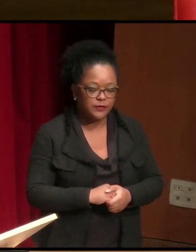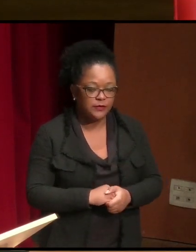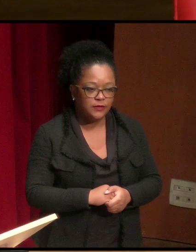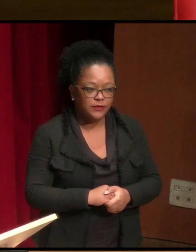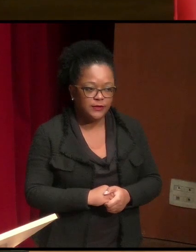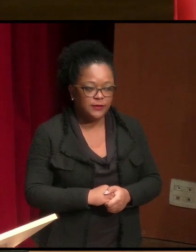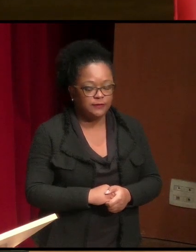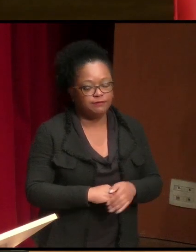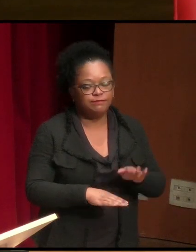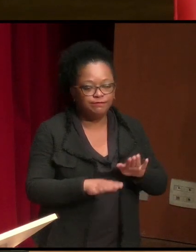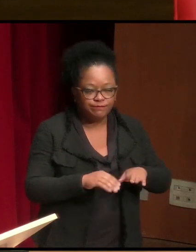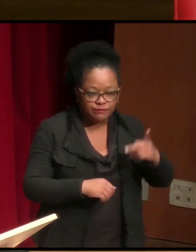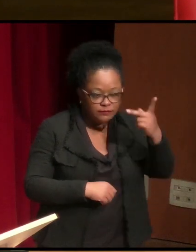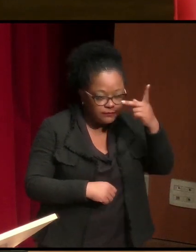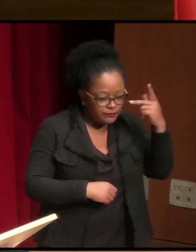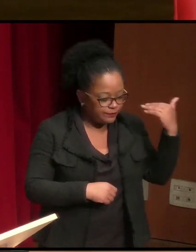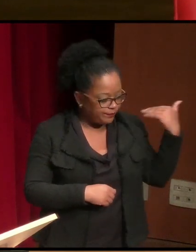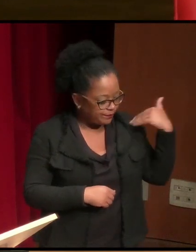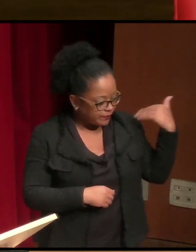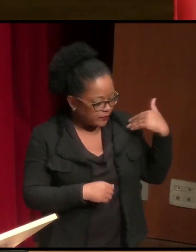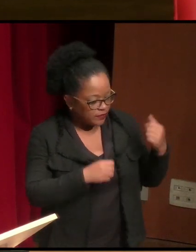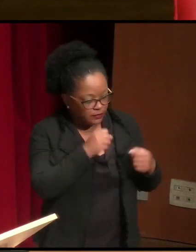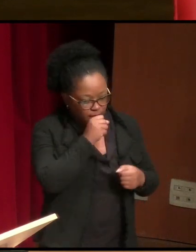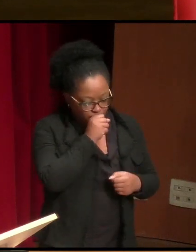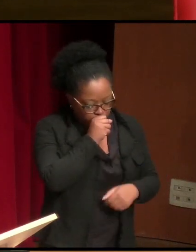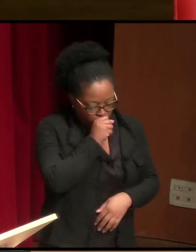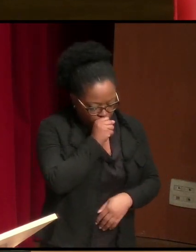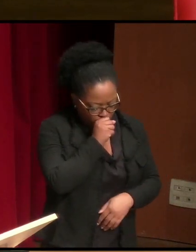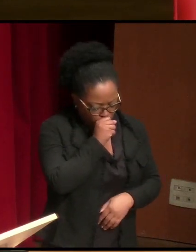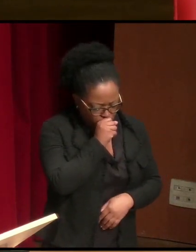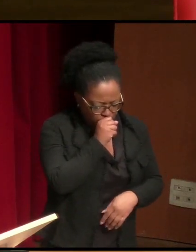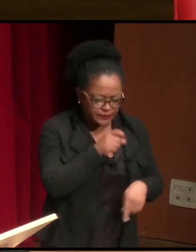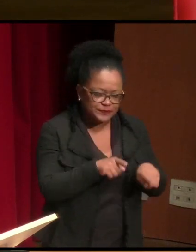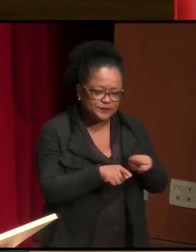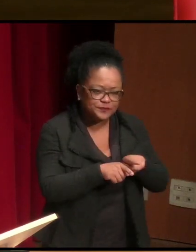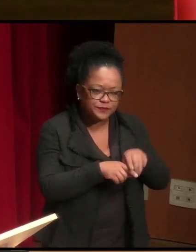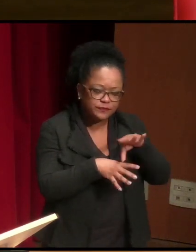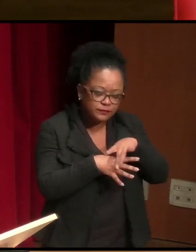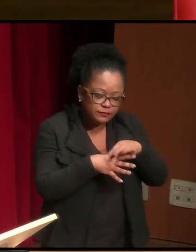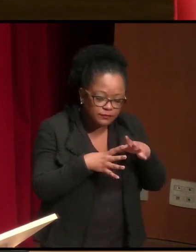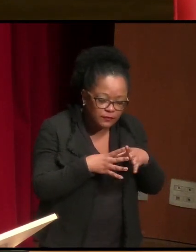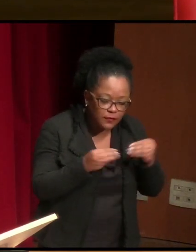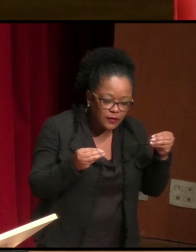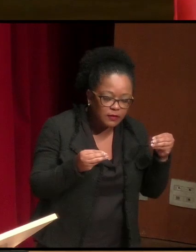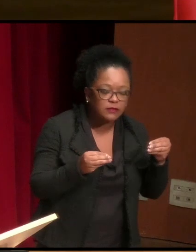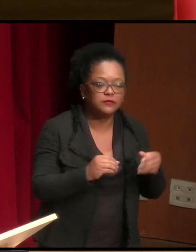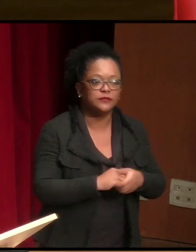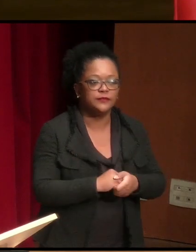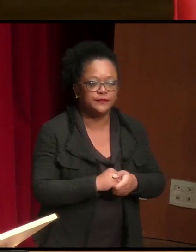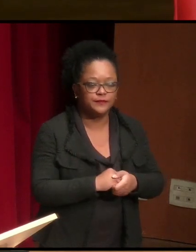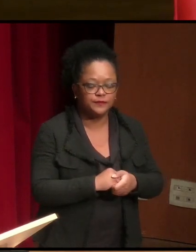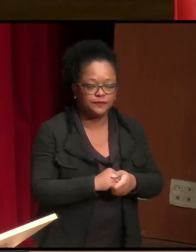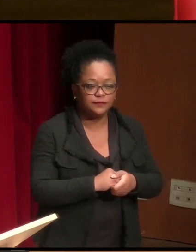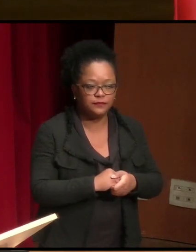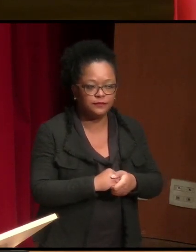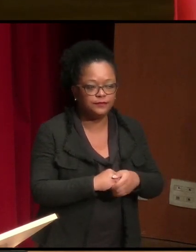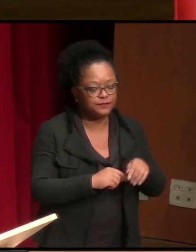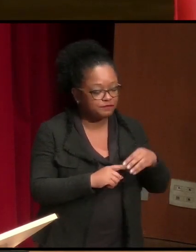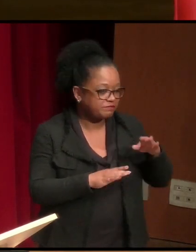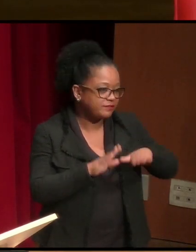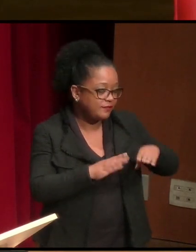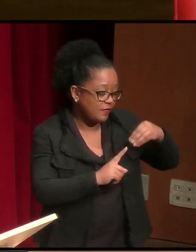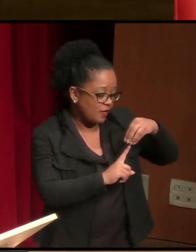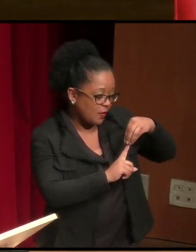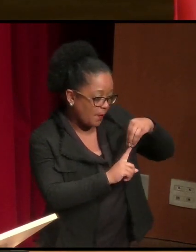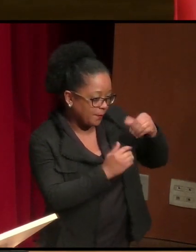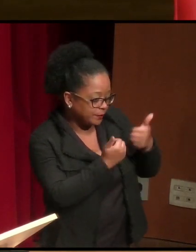sendo abordado na rua para ir ali na esquina receber uma cura, né? Alguns tentando, inclusive, resolver no ponto de ônibus,